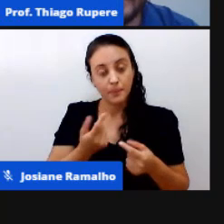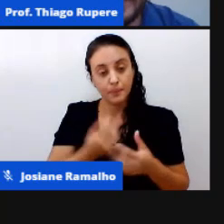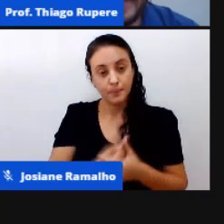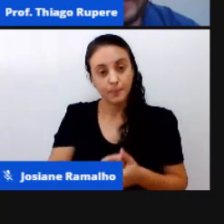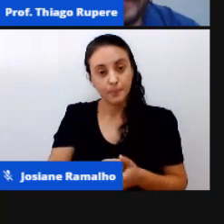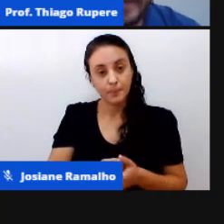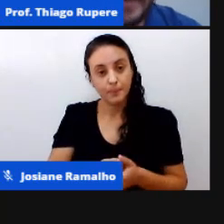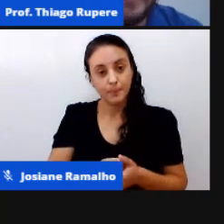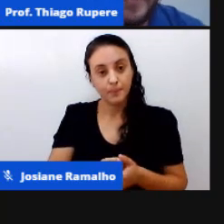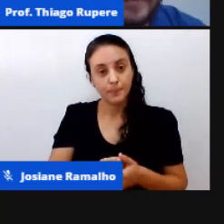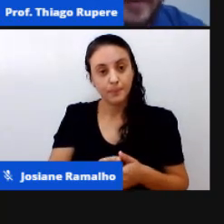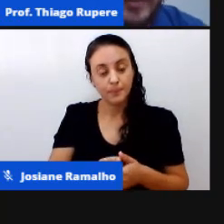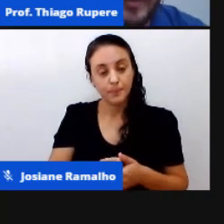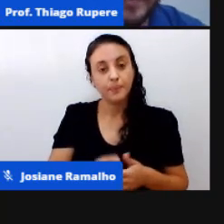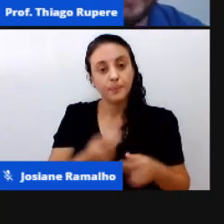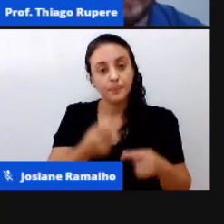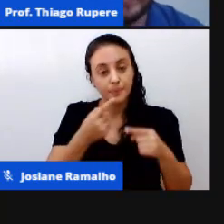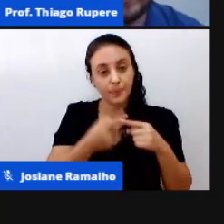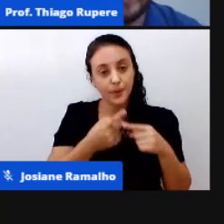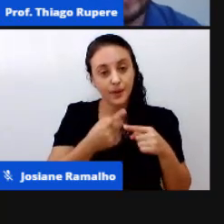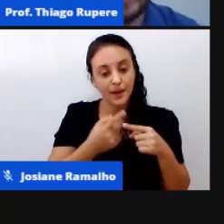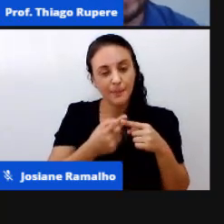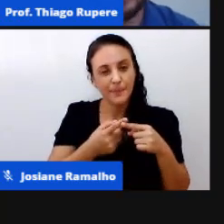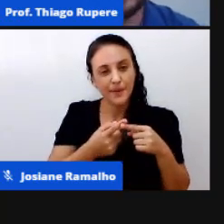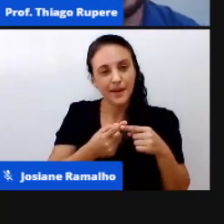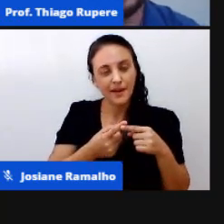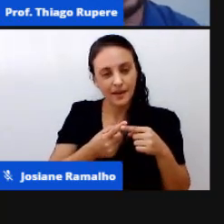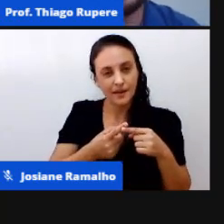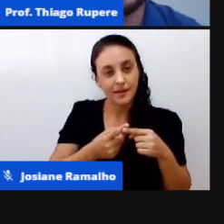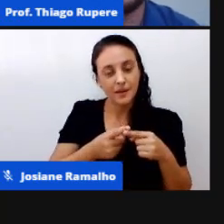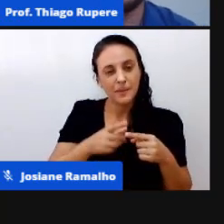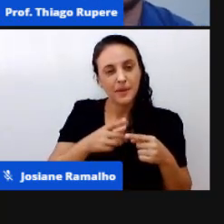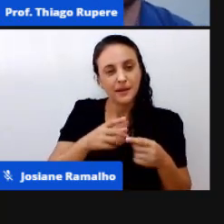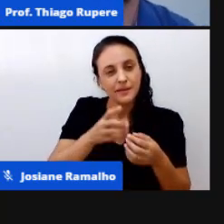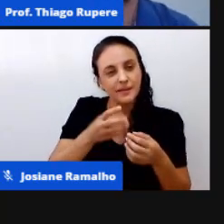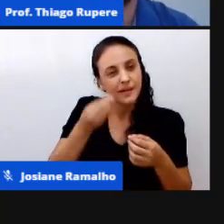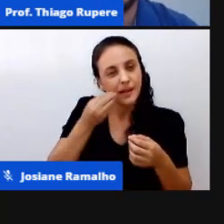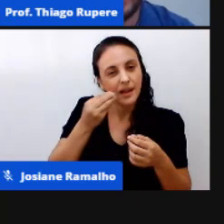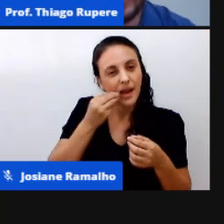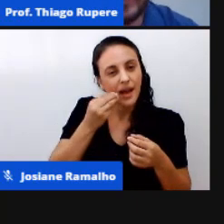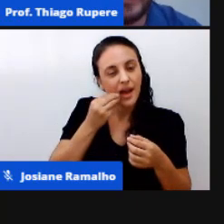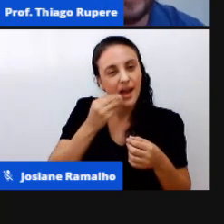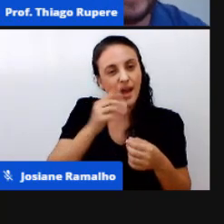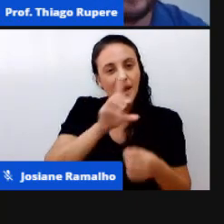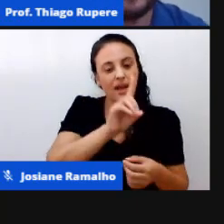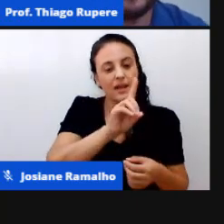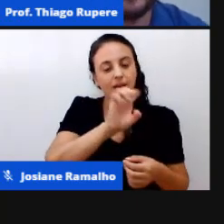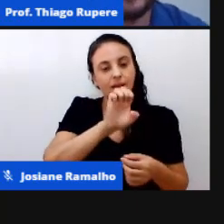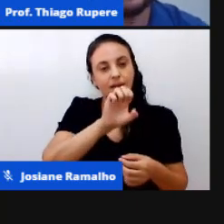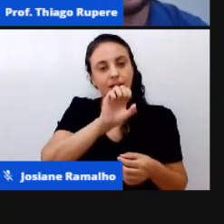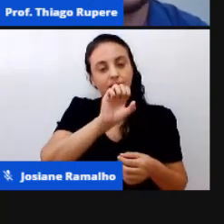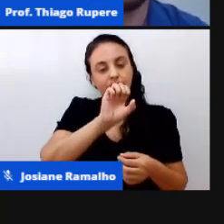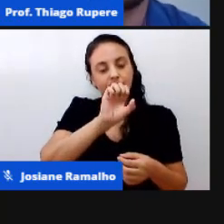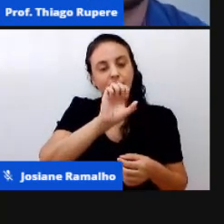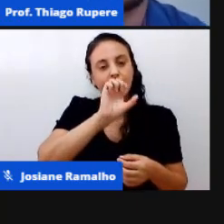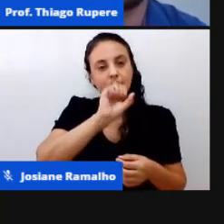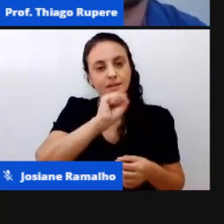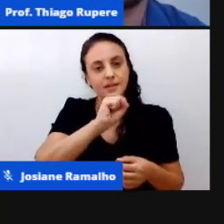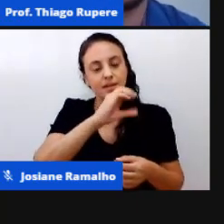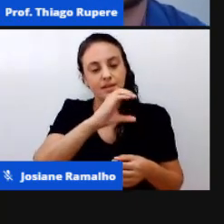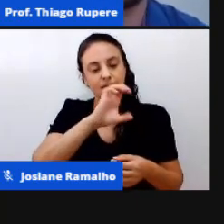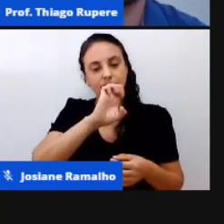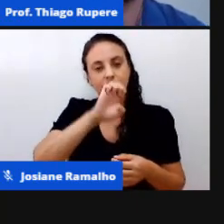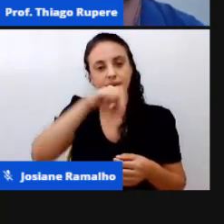de descentralização do conhecimento. É muito importante isso, delegar para o aluno também a construção do seu